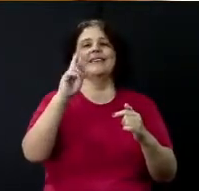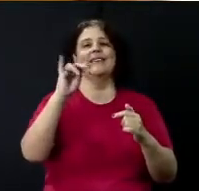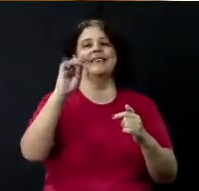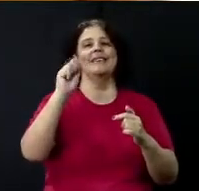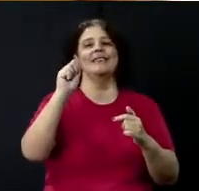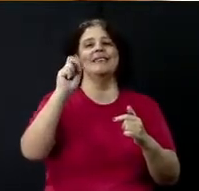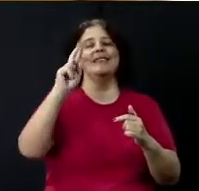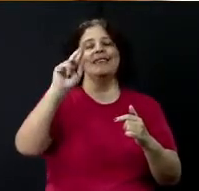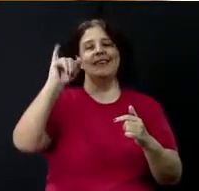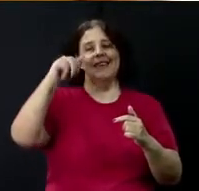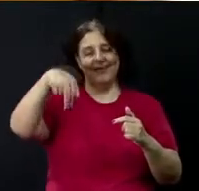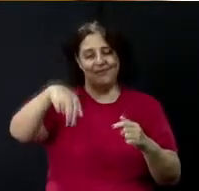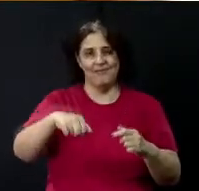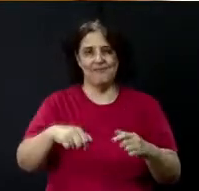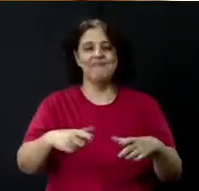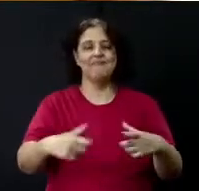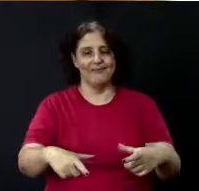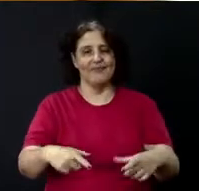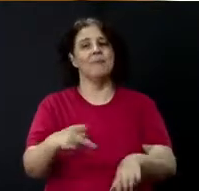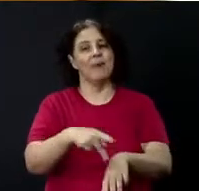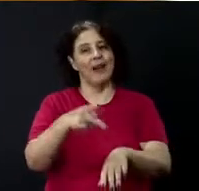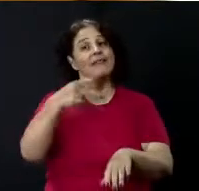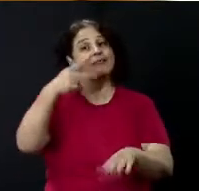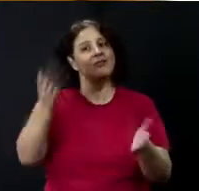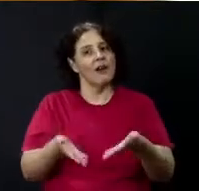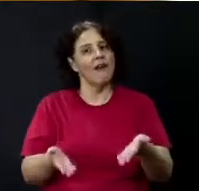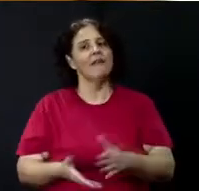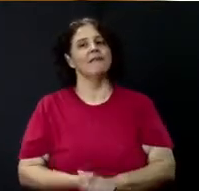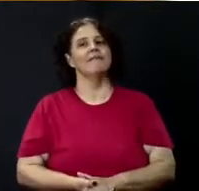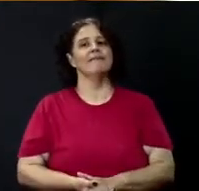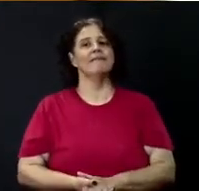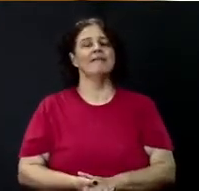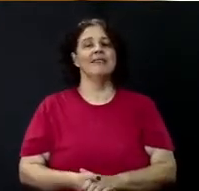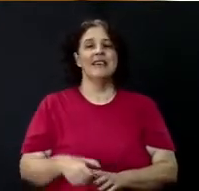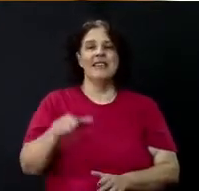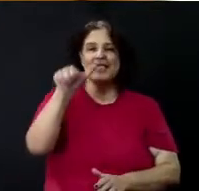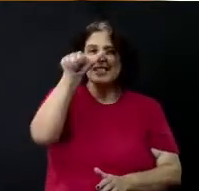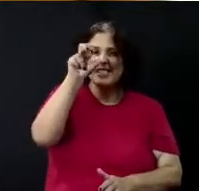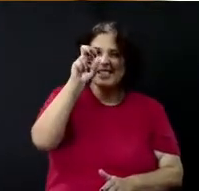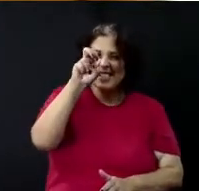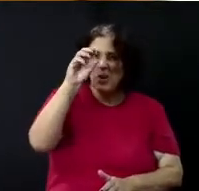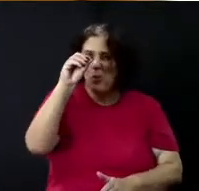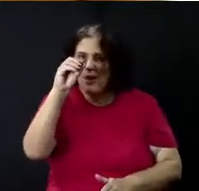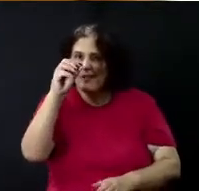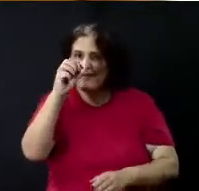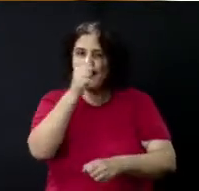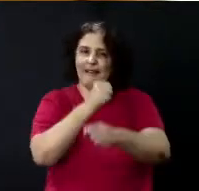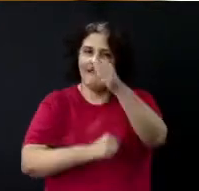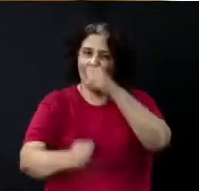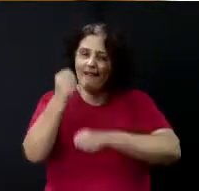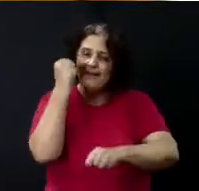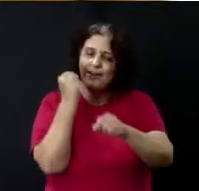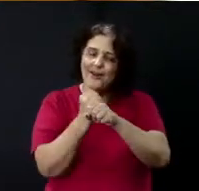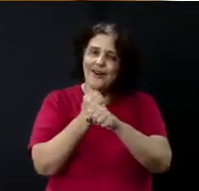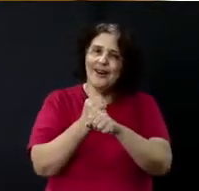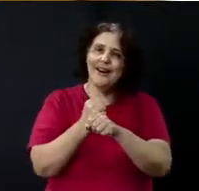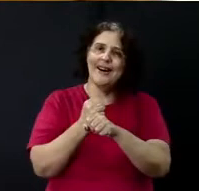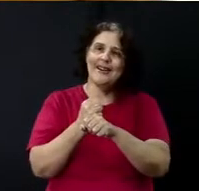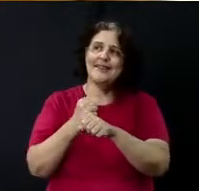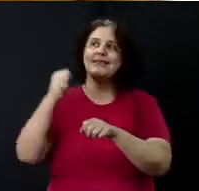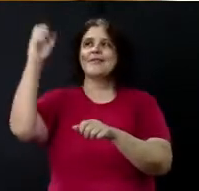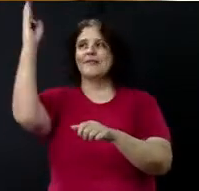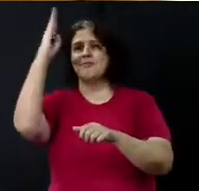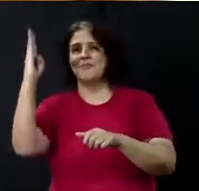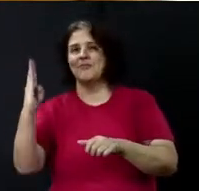conheceu ares de república 50 anos antes do Brasil. O Brasil teve a proclamação da